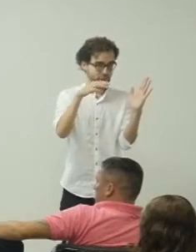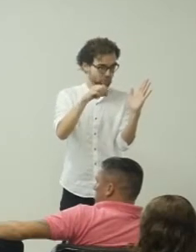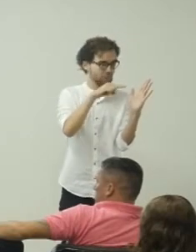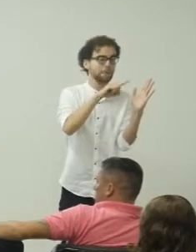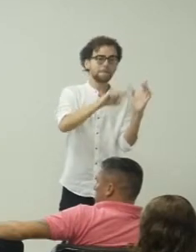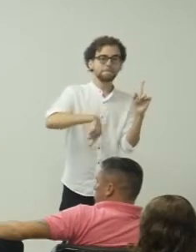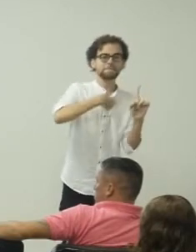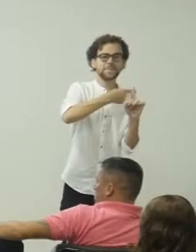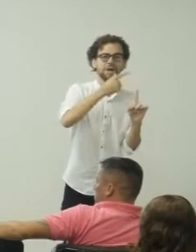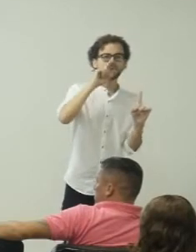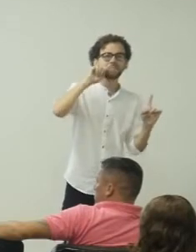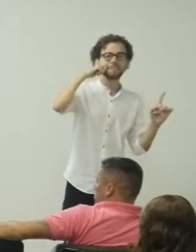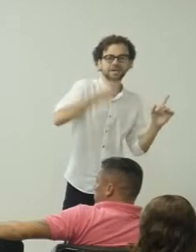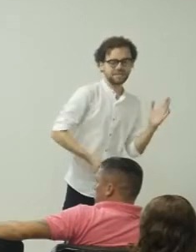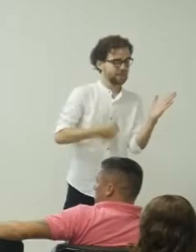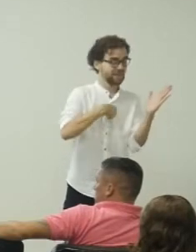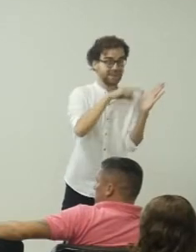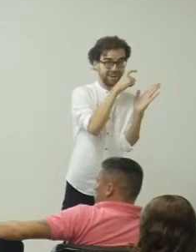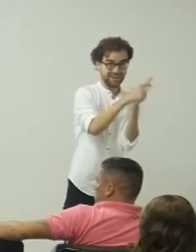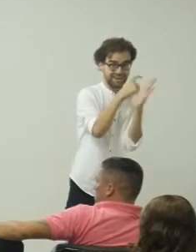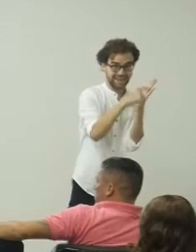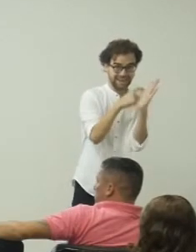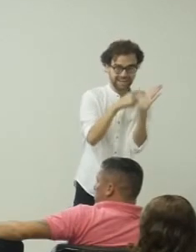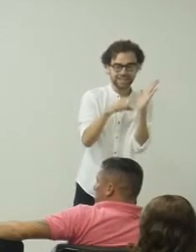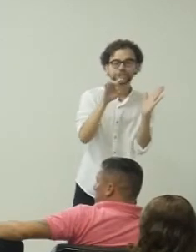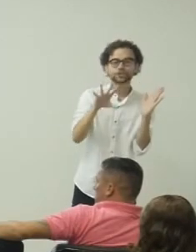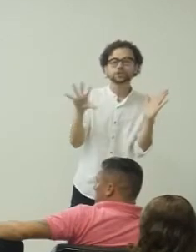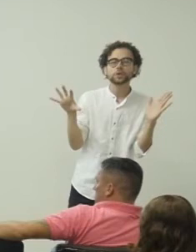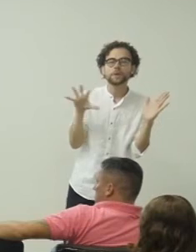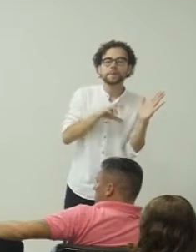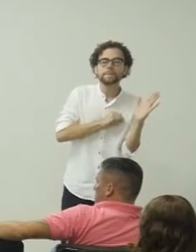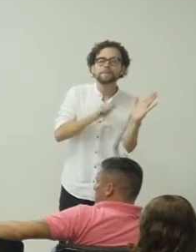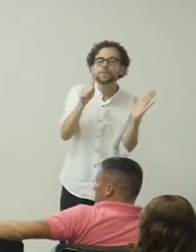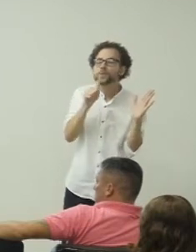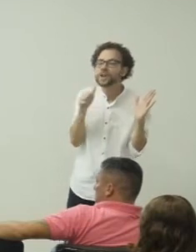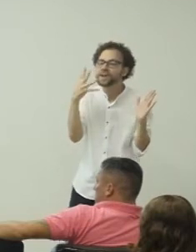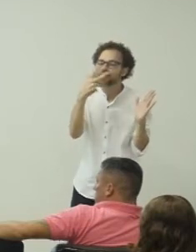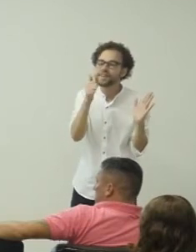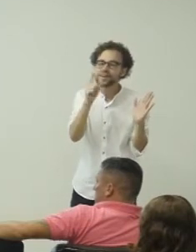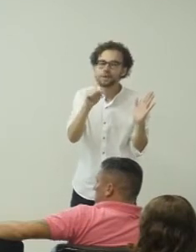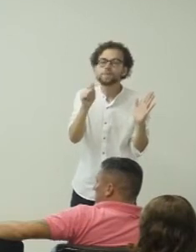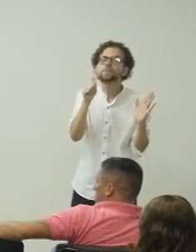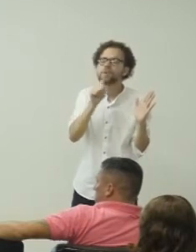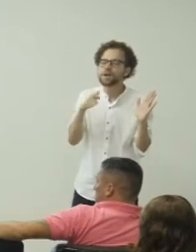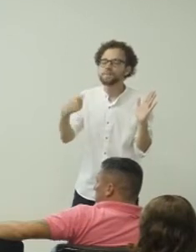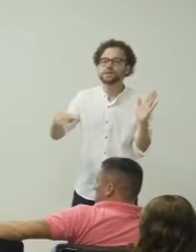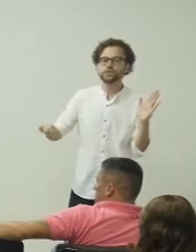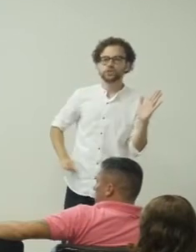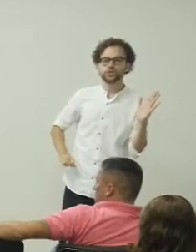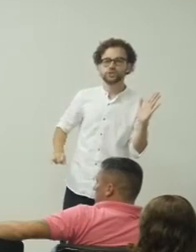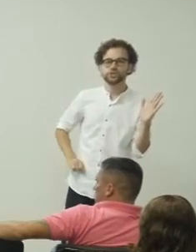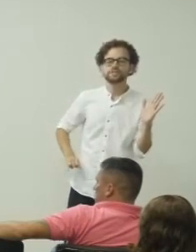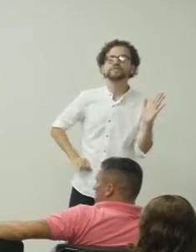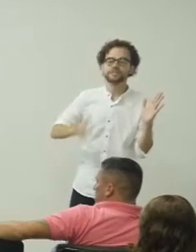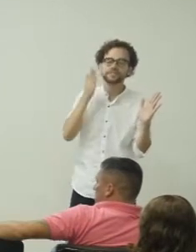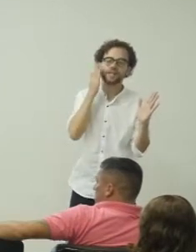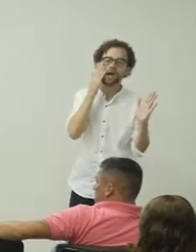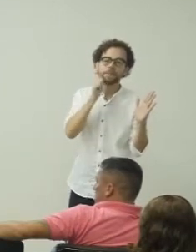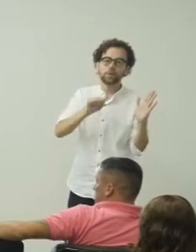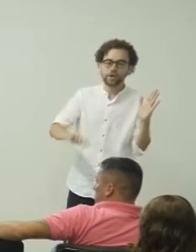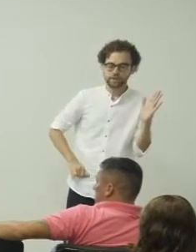não basta amar uma mulher só linda. A mulher tem que ter alguma coisa que sofre. Que sofre porque sabe que é mulher.